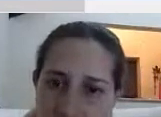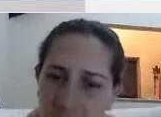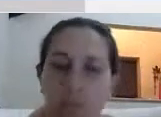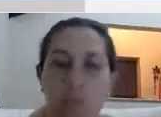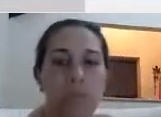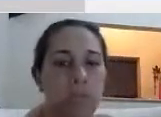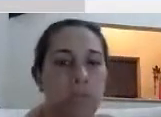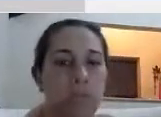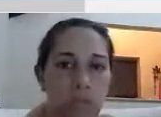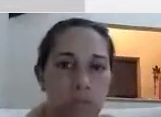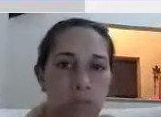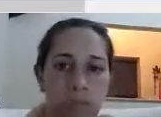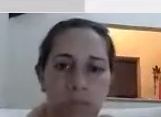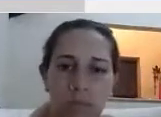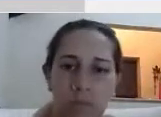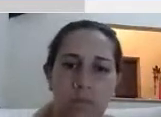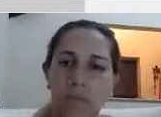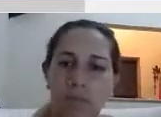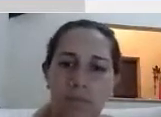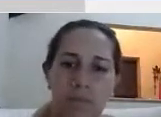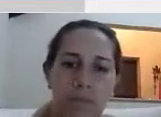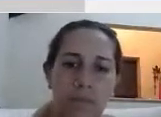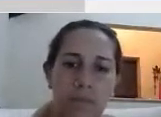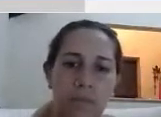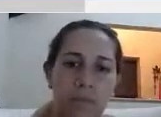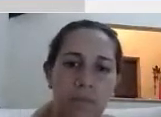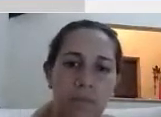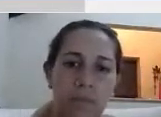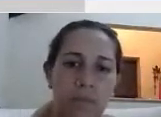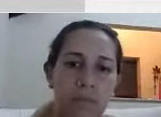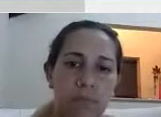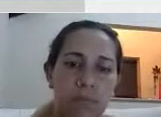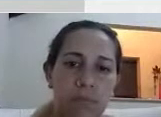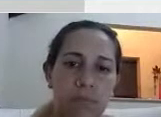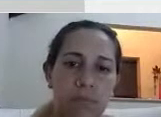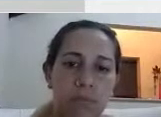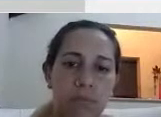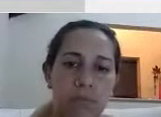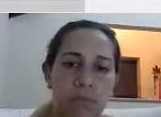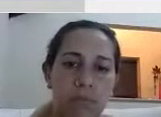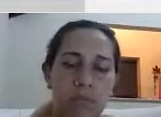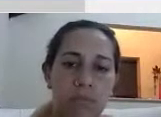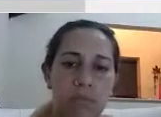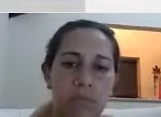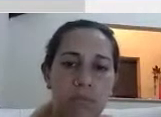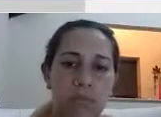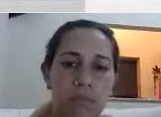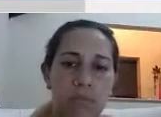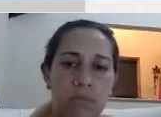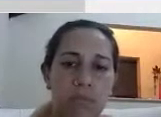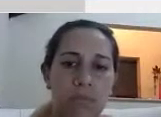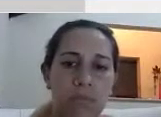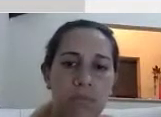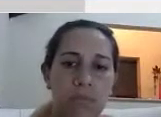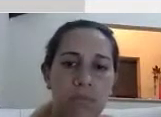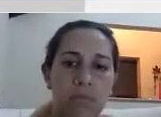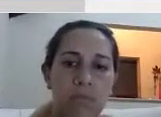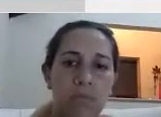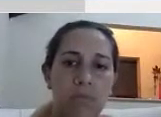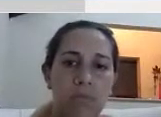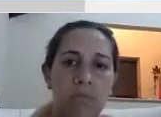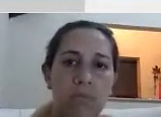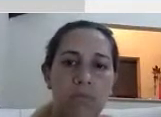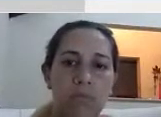cresce aí em 25%. Tempo de retenção, ou seja, quanto tempo? Permanente.